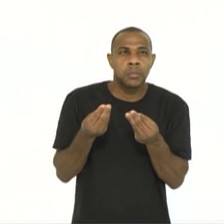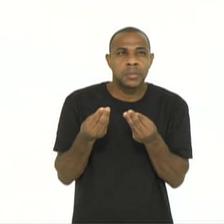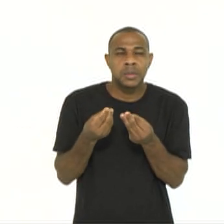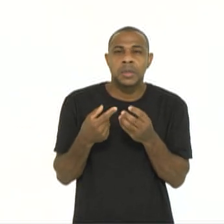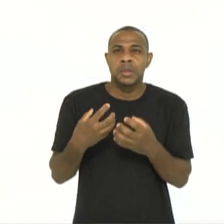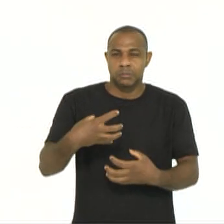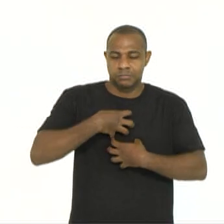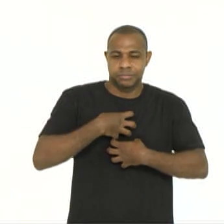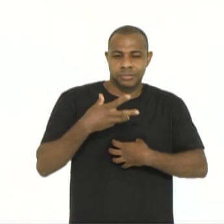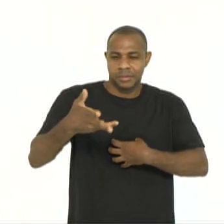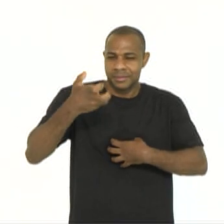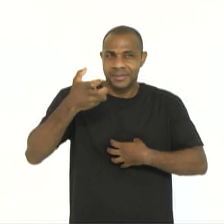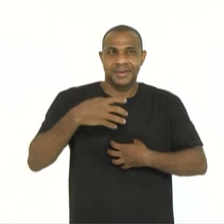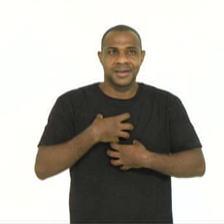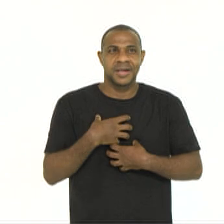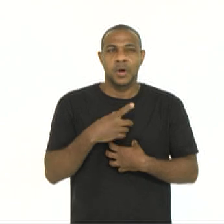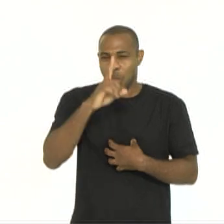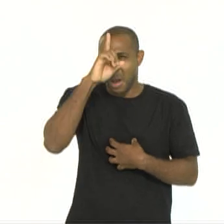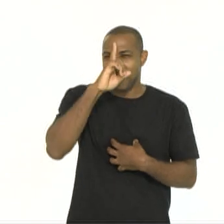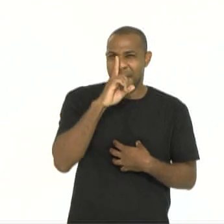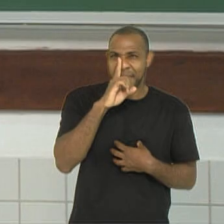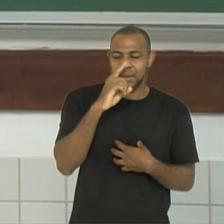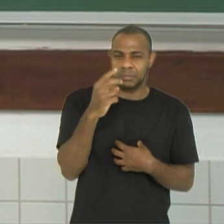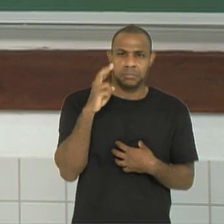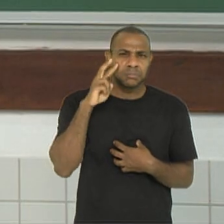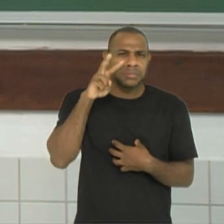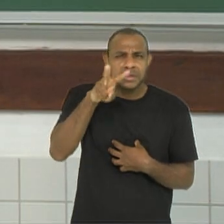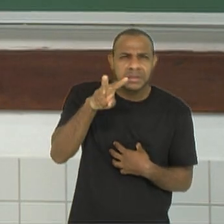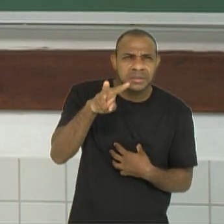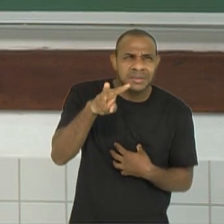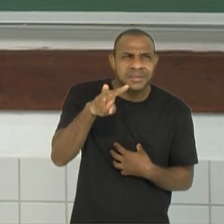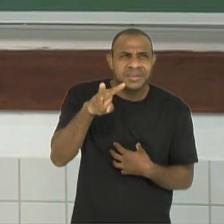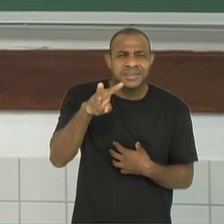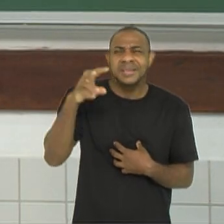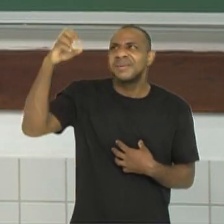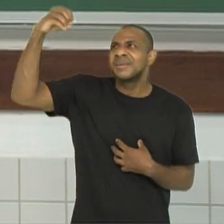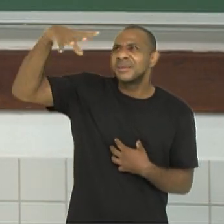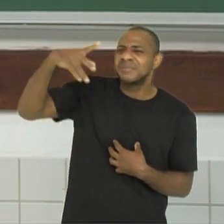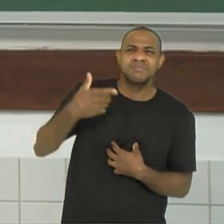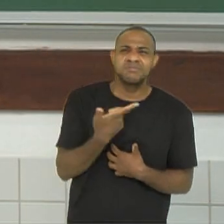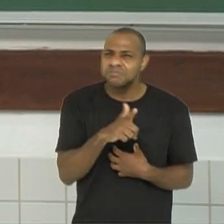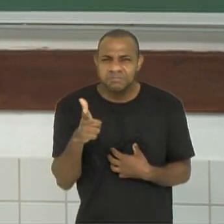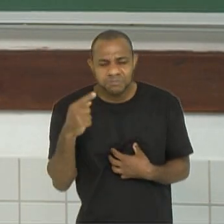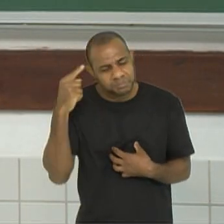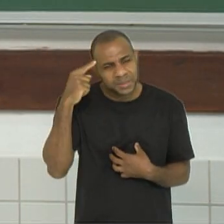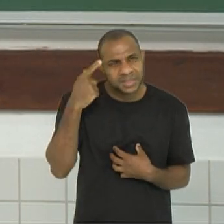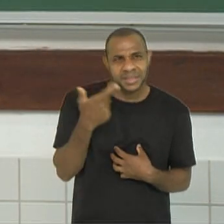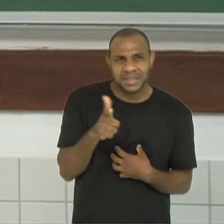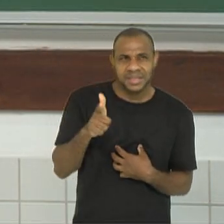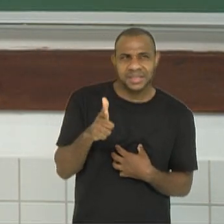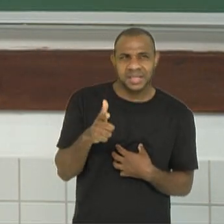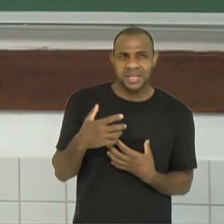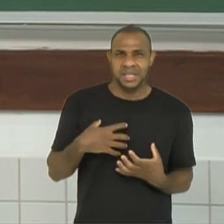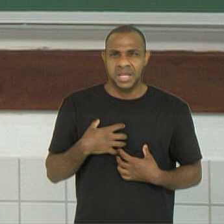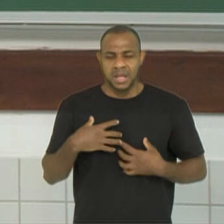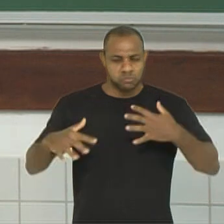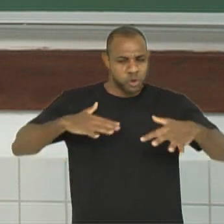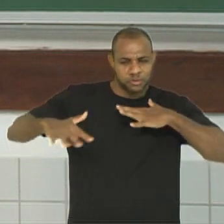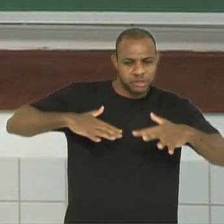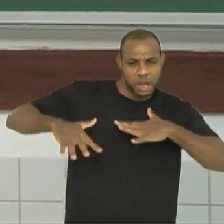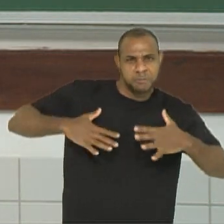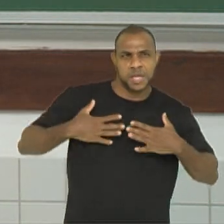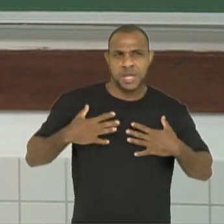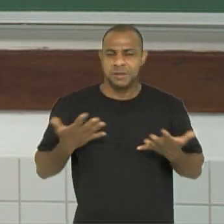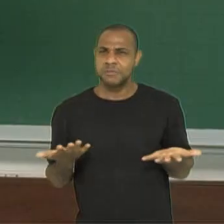transmitem sensações. Por exemplo, o amarelo, a gente já pensa na questão da luz, né, na questão da euforia, né, e tudo. Então,